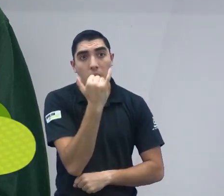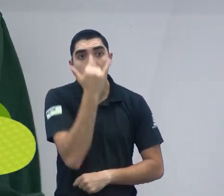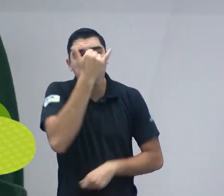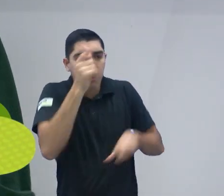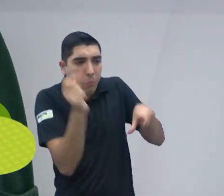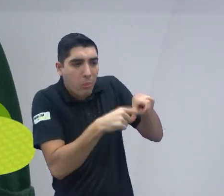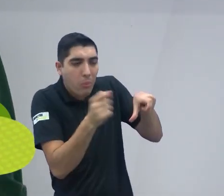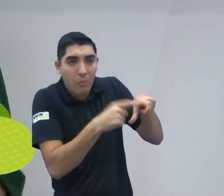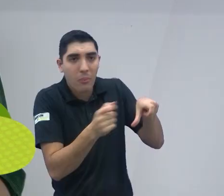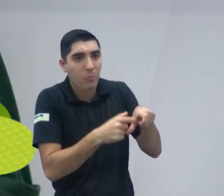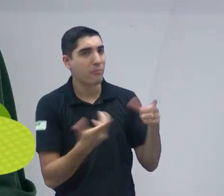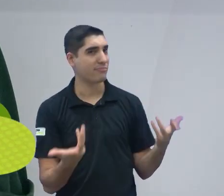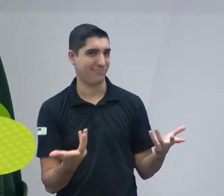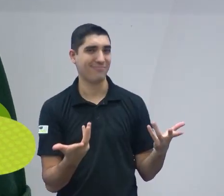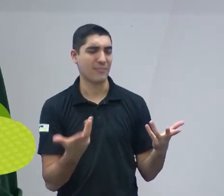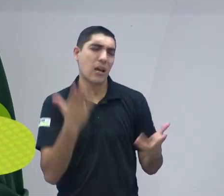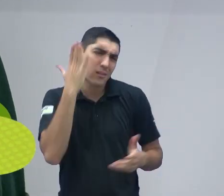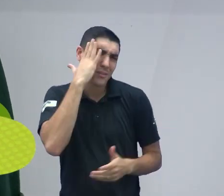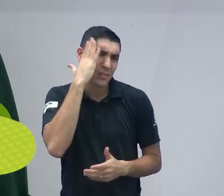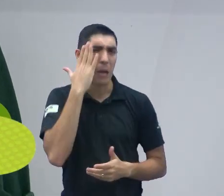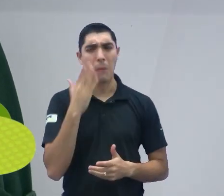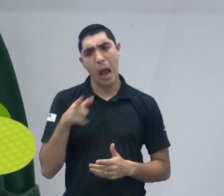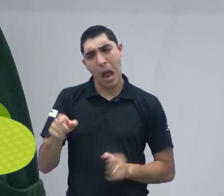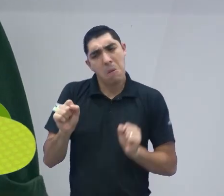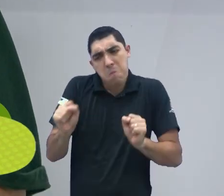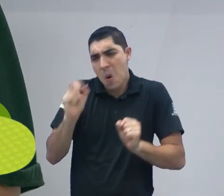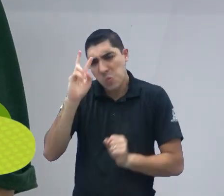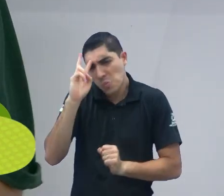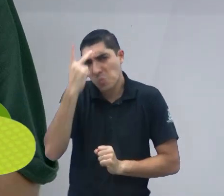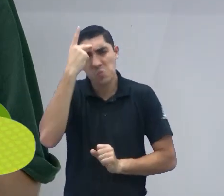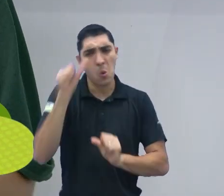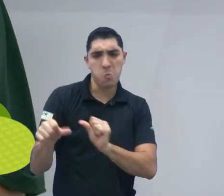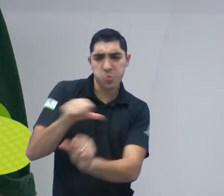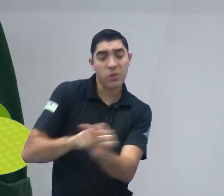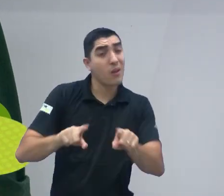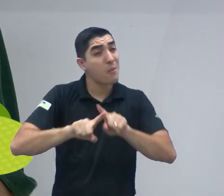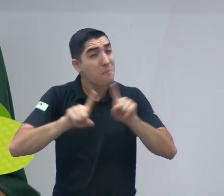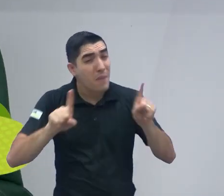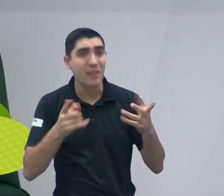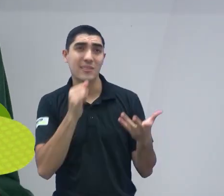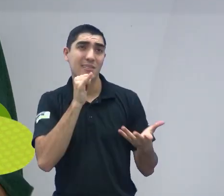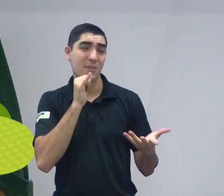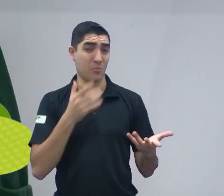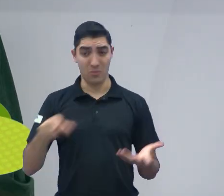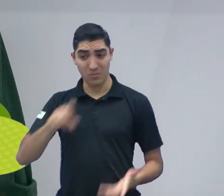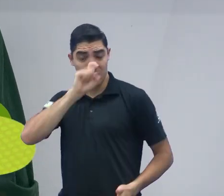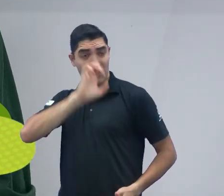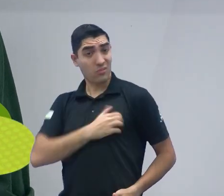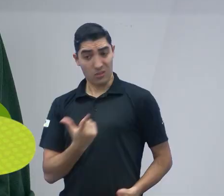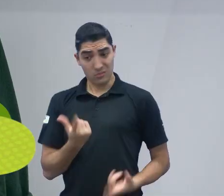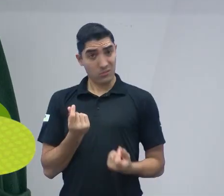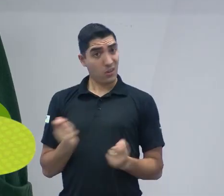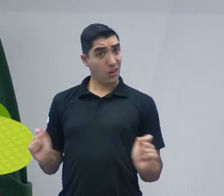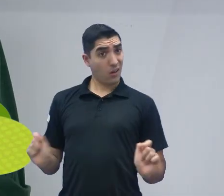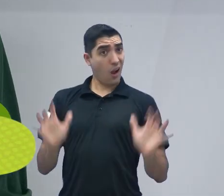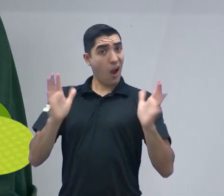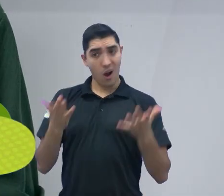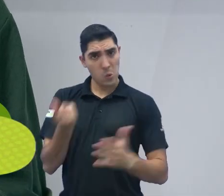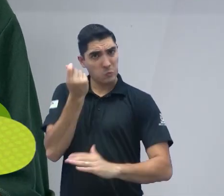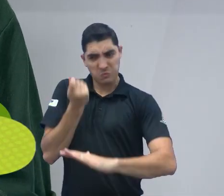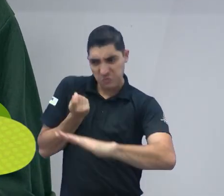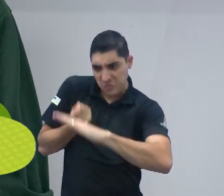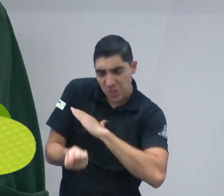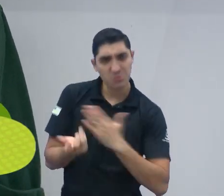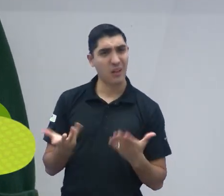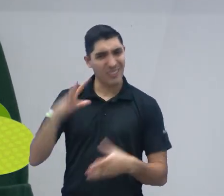podem mudar, podem ter uma outra mentalidade e tudo mais, mas o São José, com o investimento que tem, jogando dentro de casa, não